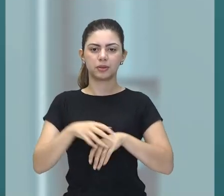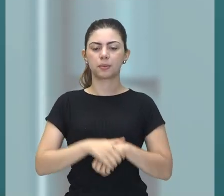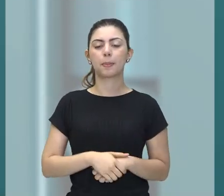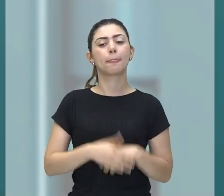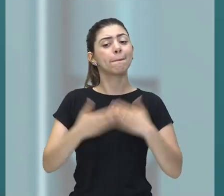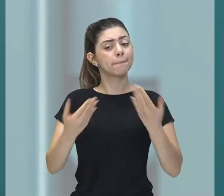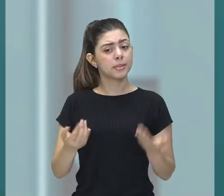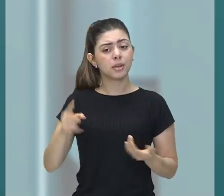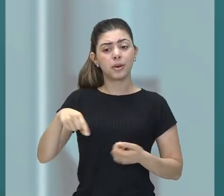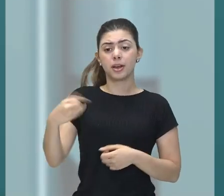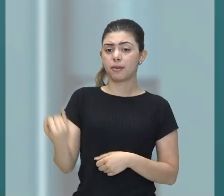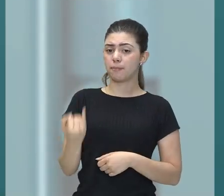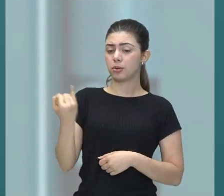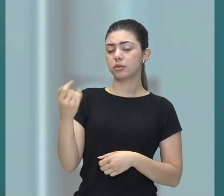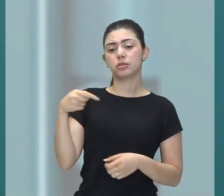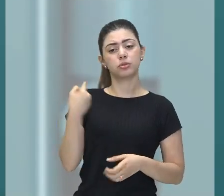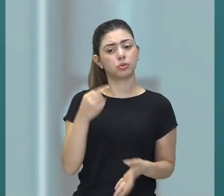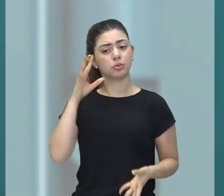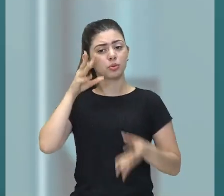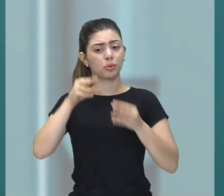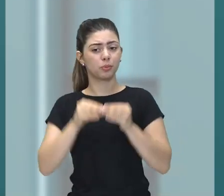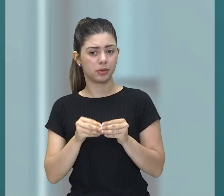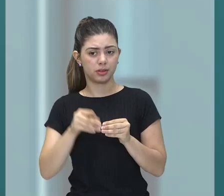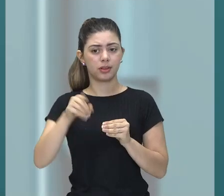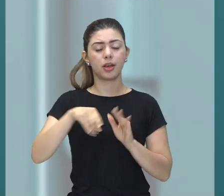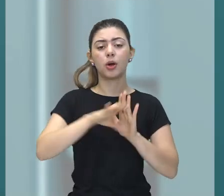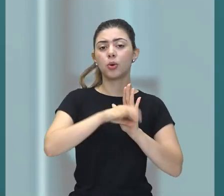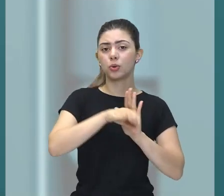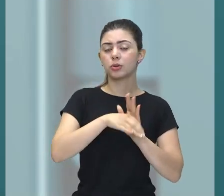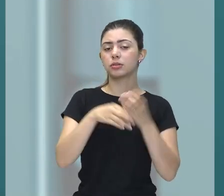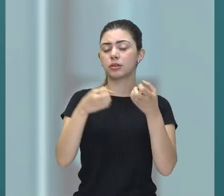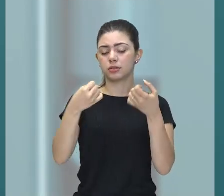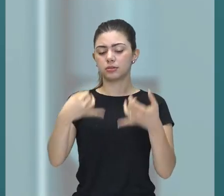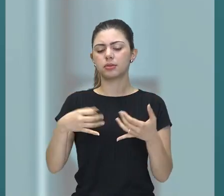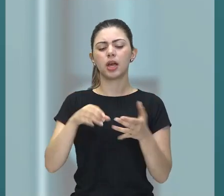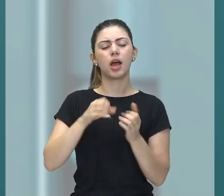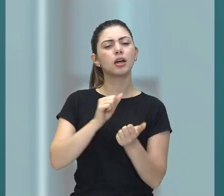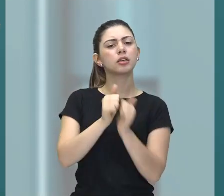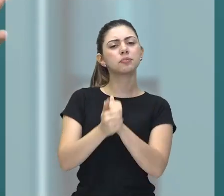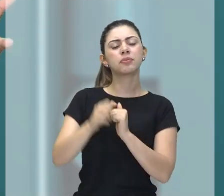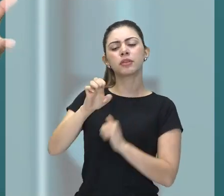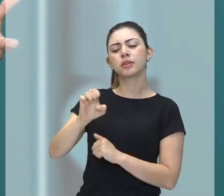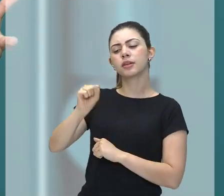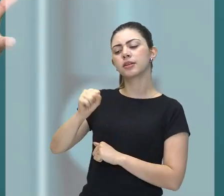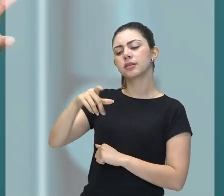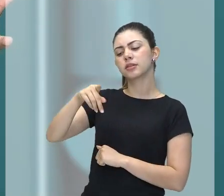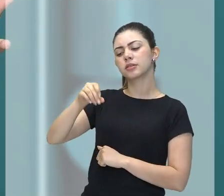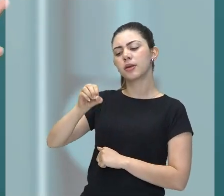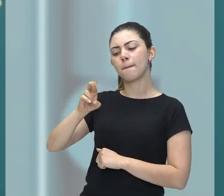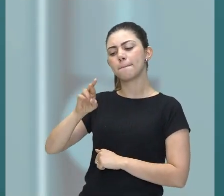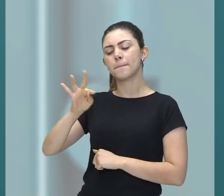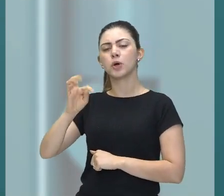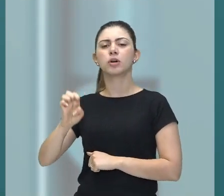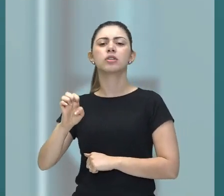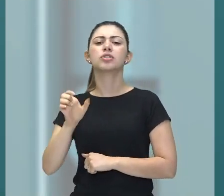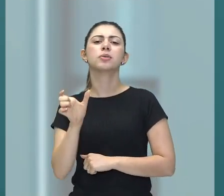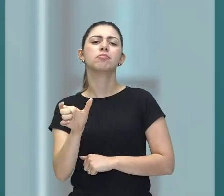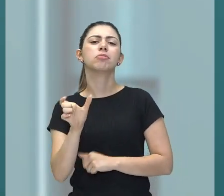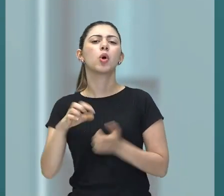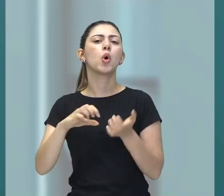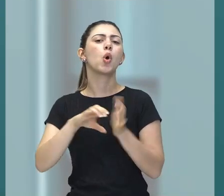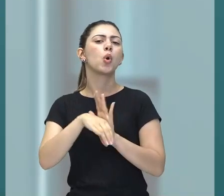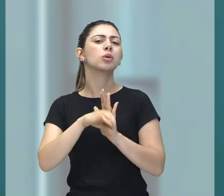isso que é importante que a gente entenda a definição de esporte. O que é um esporte, afinal?